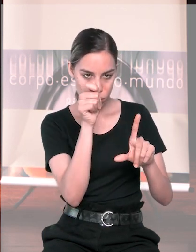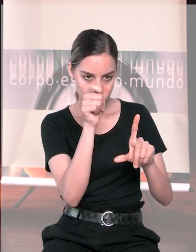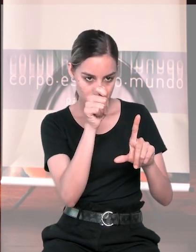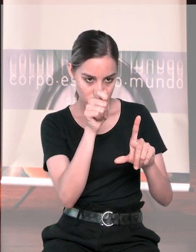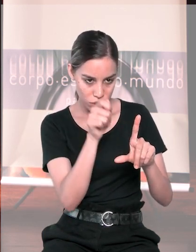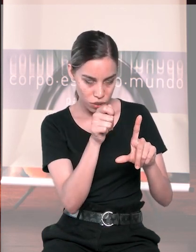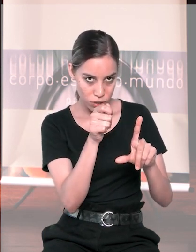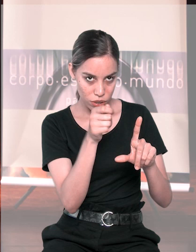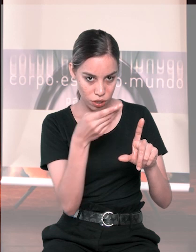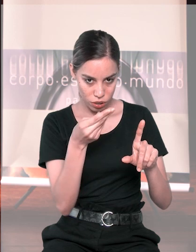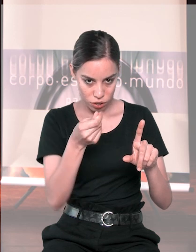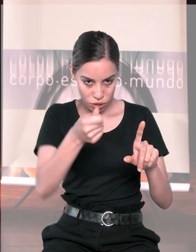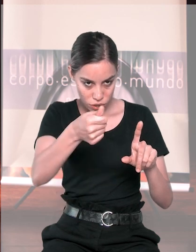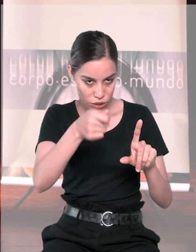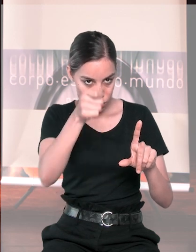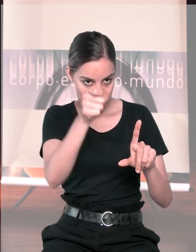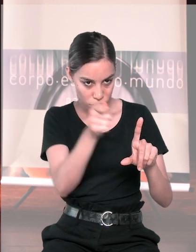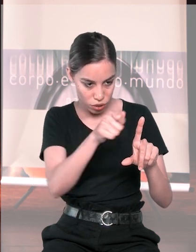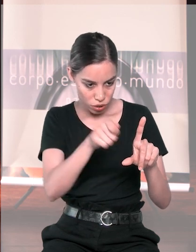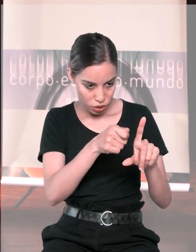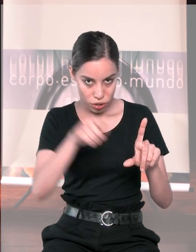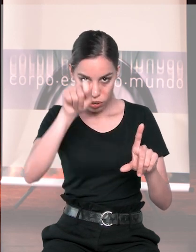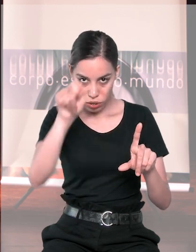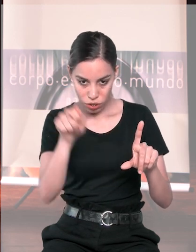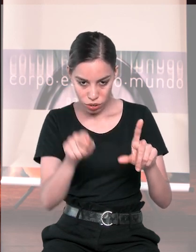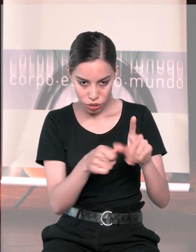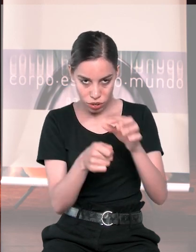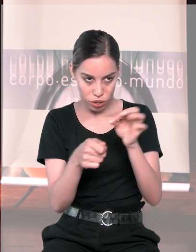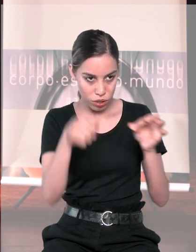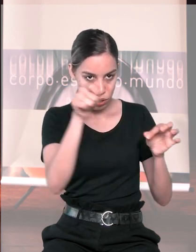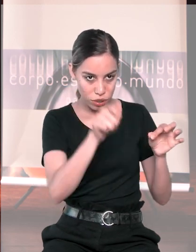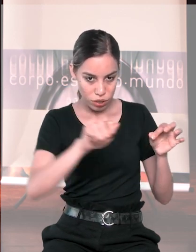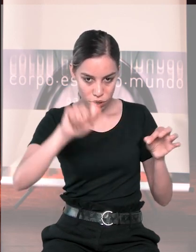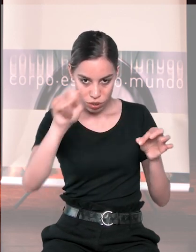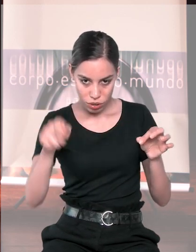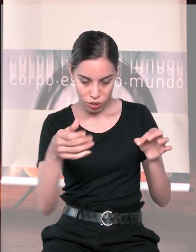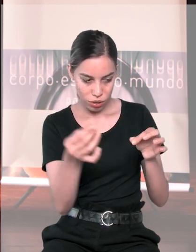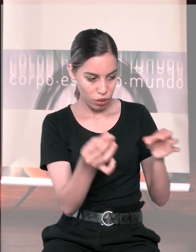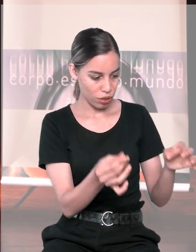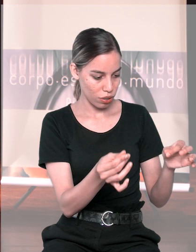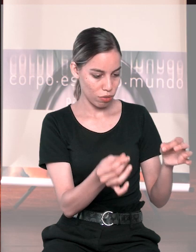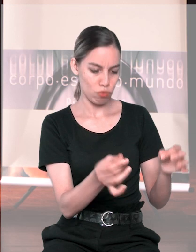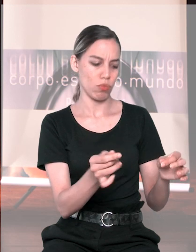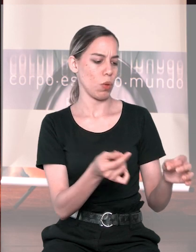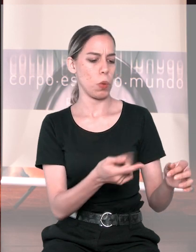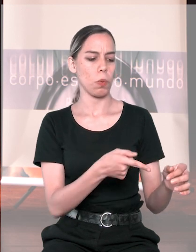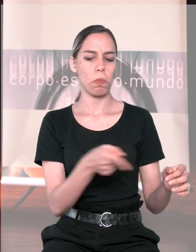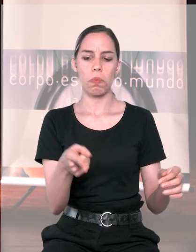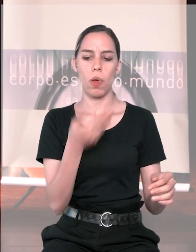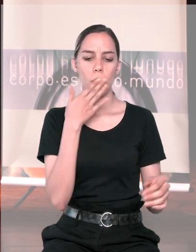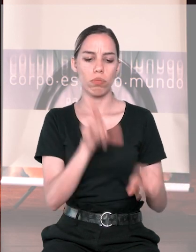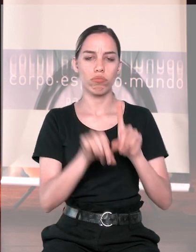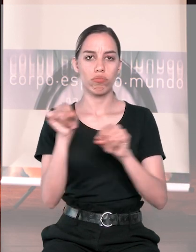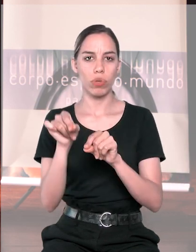recortava aquela que ele ia escolher entre todas as possibilidades que ele tinha produzido. O que significa, isso é difícil de explicar